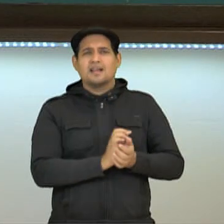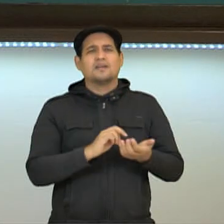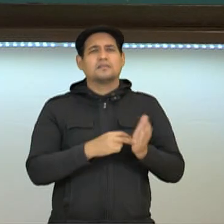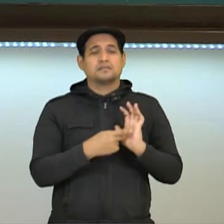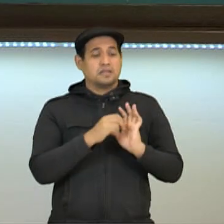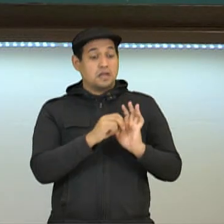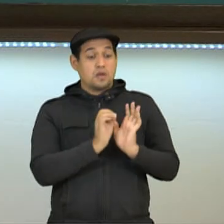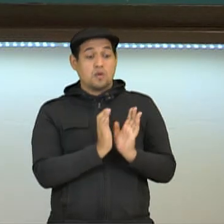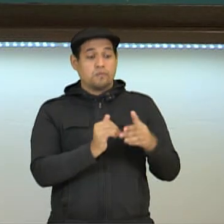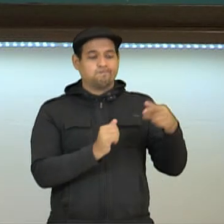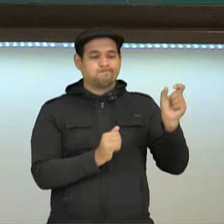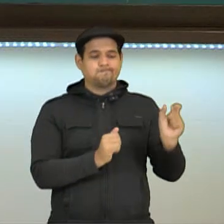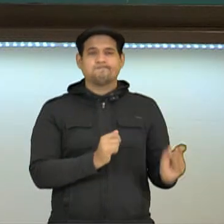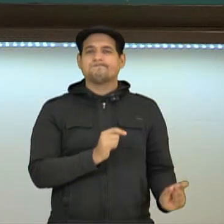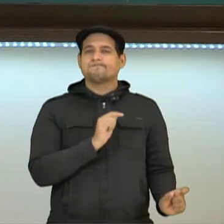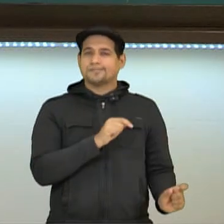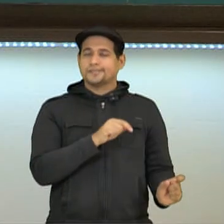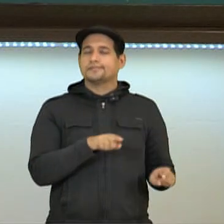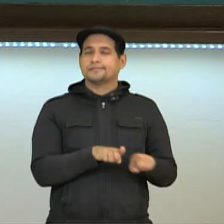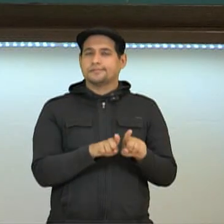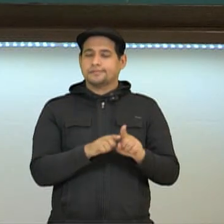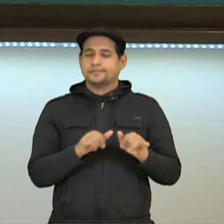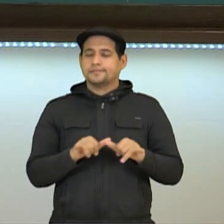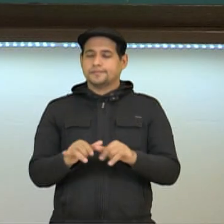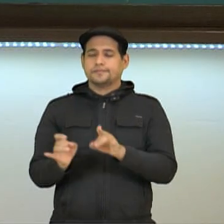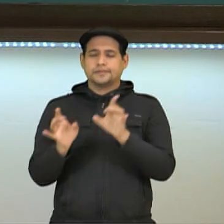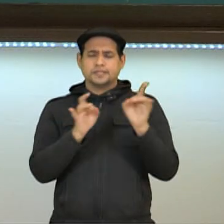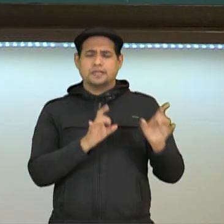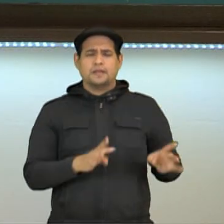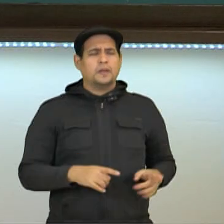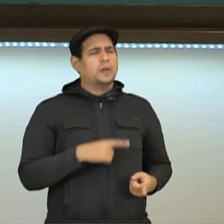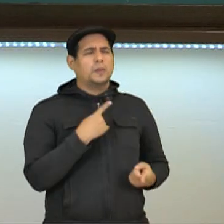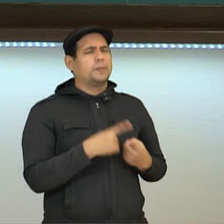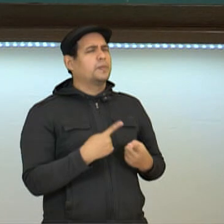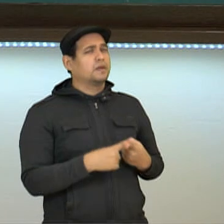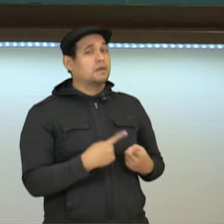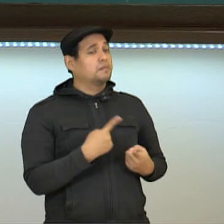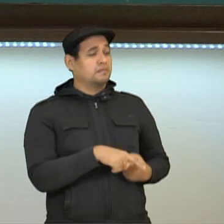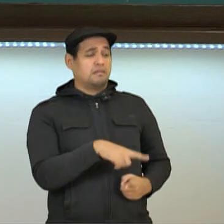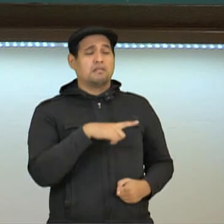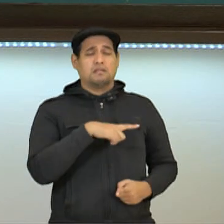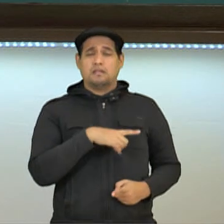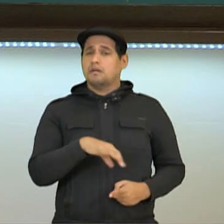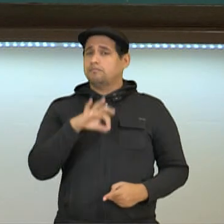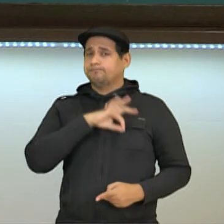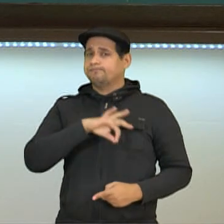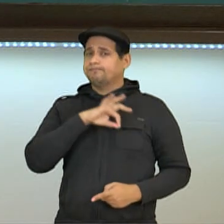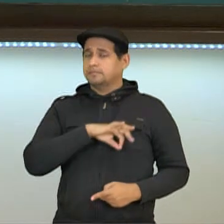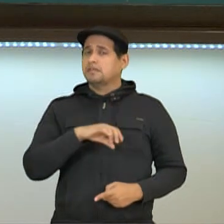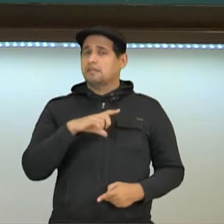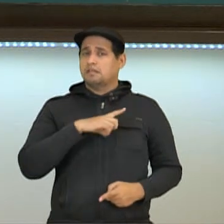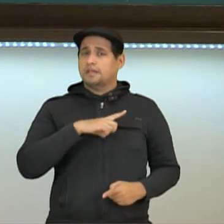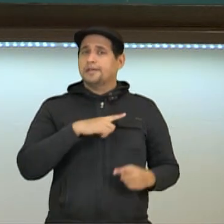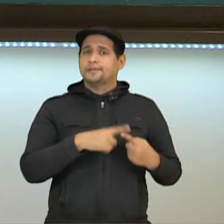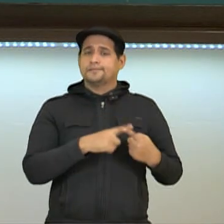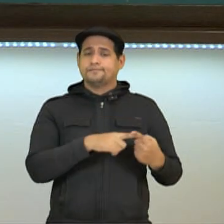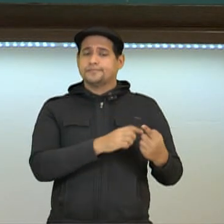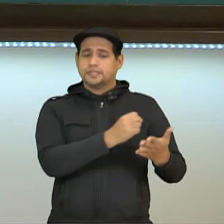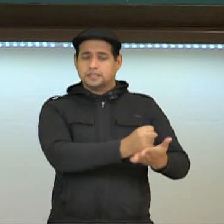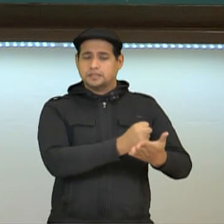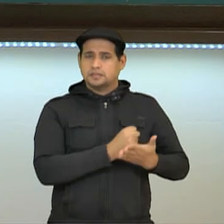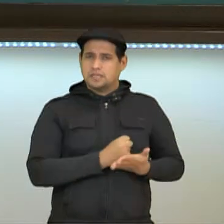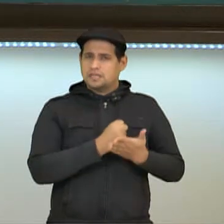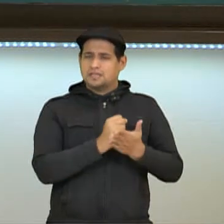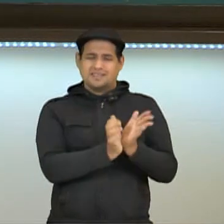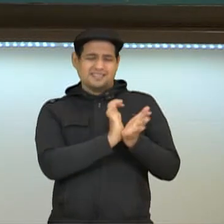um outro aspecto do mercantilismo. Por quê? Porque era muito lucrativo, né? Porque trazer os escravos da